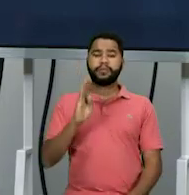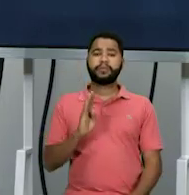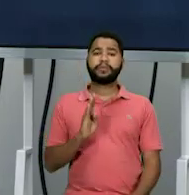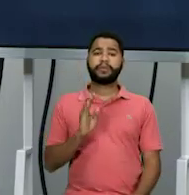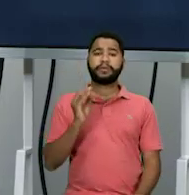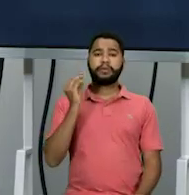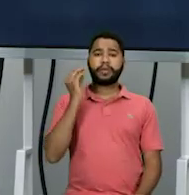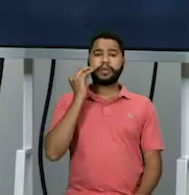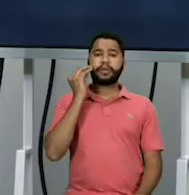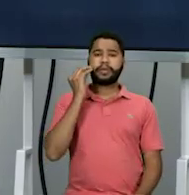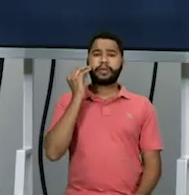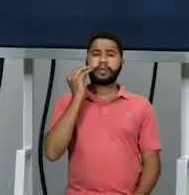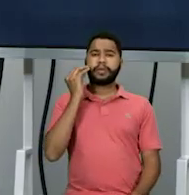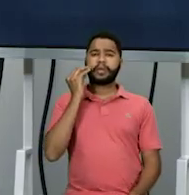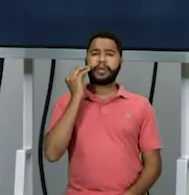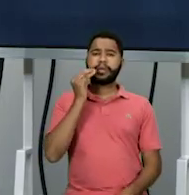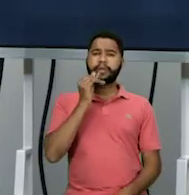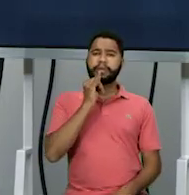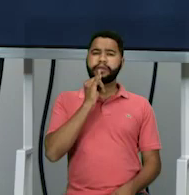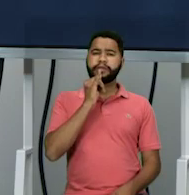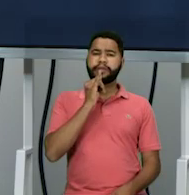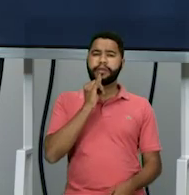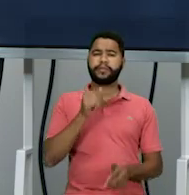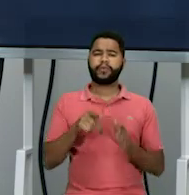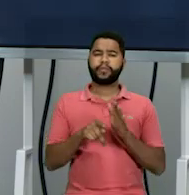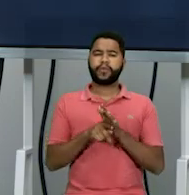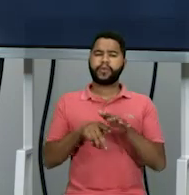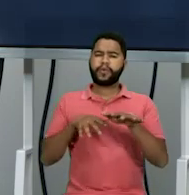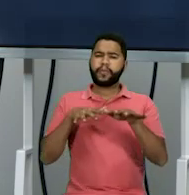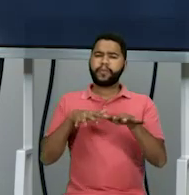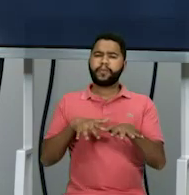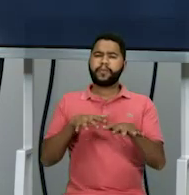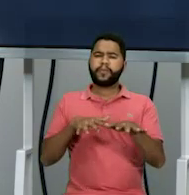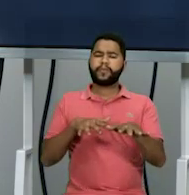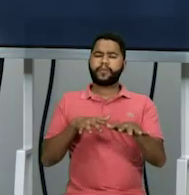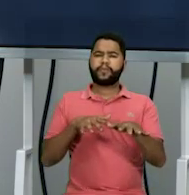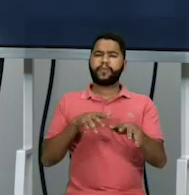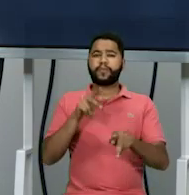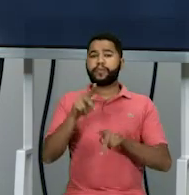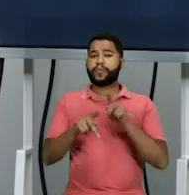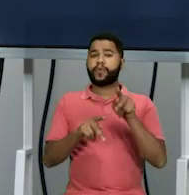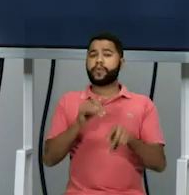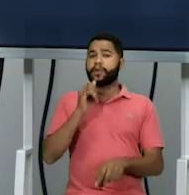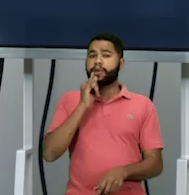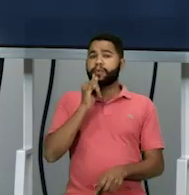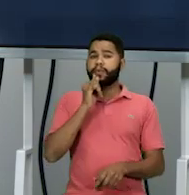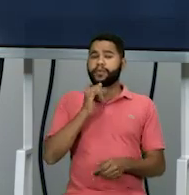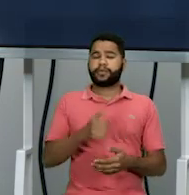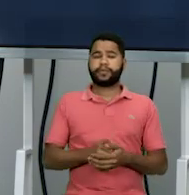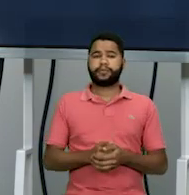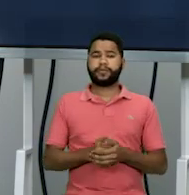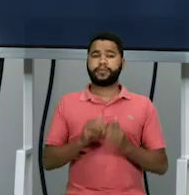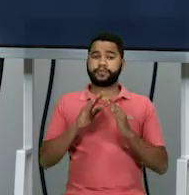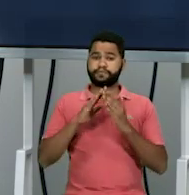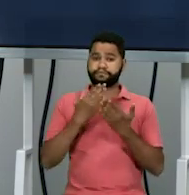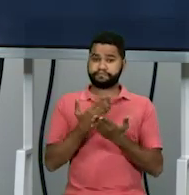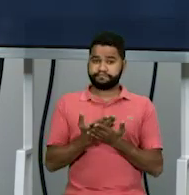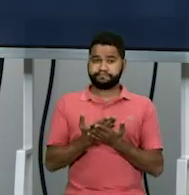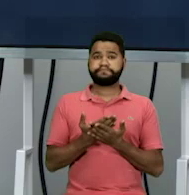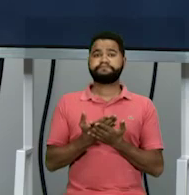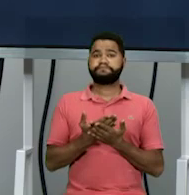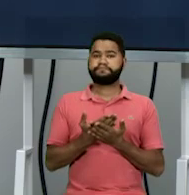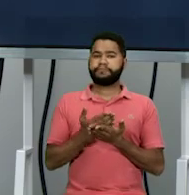né, institucionalizar aqueles movimentos populares, como por exemplo nas escolas de samba, o